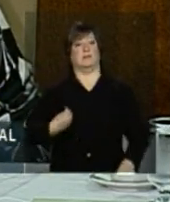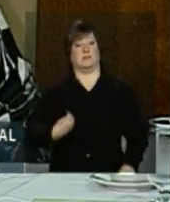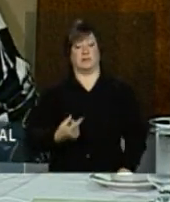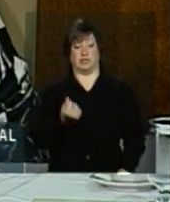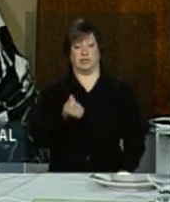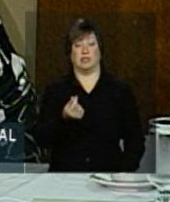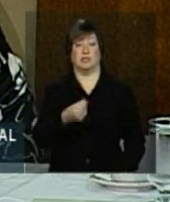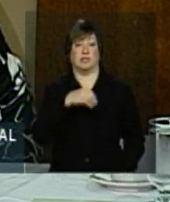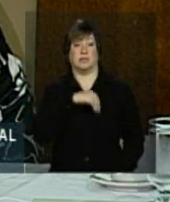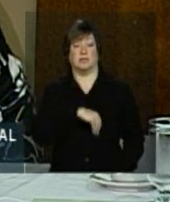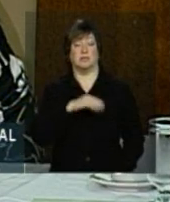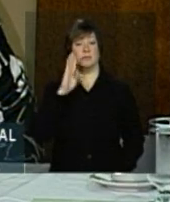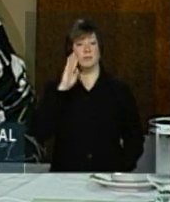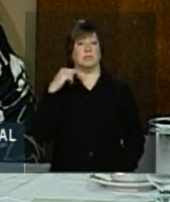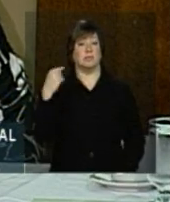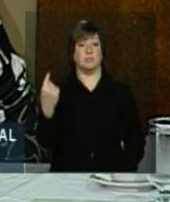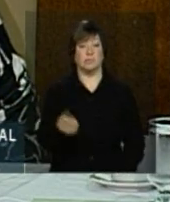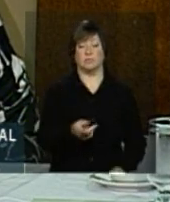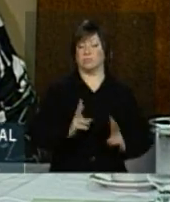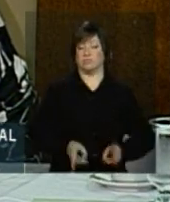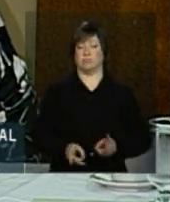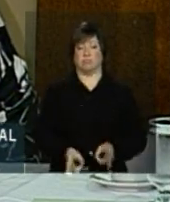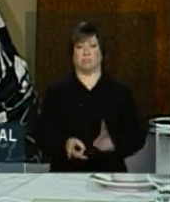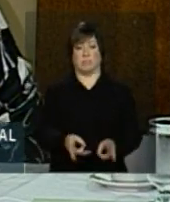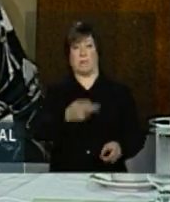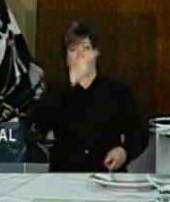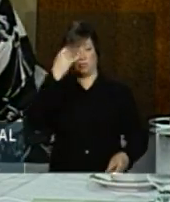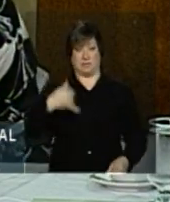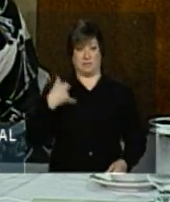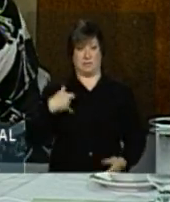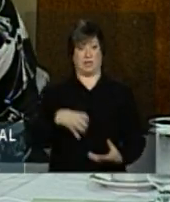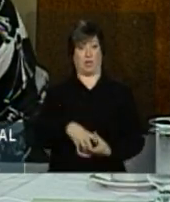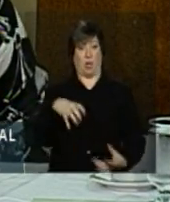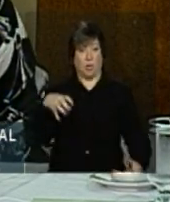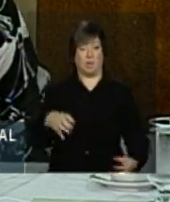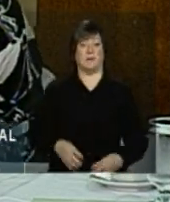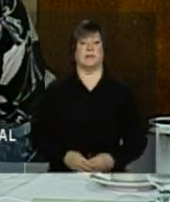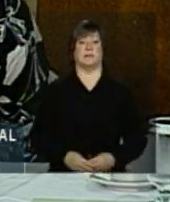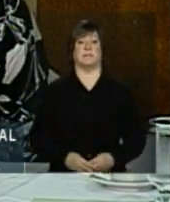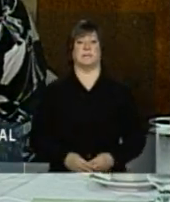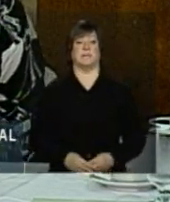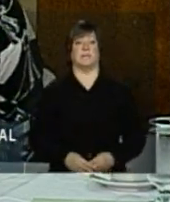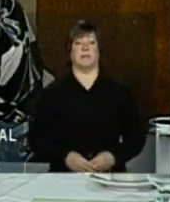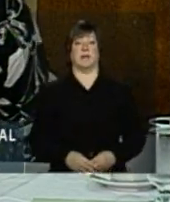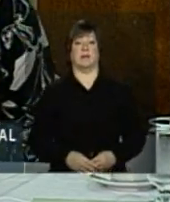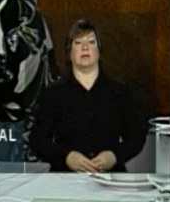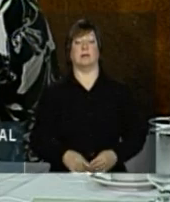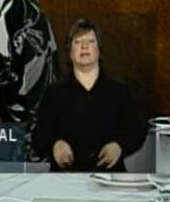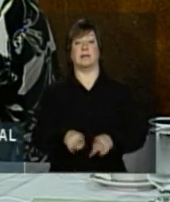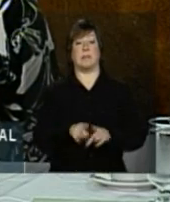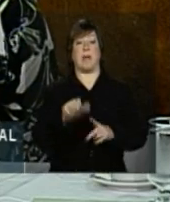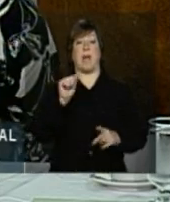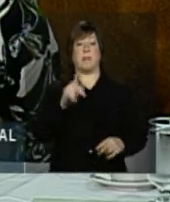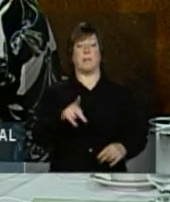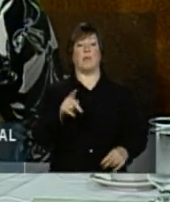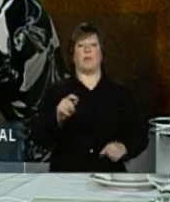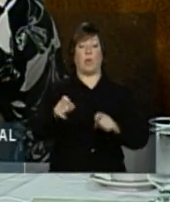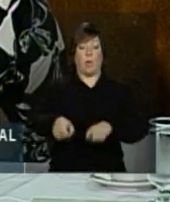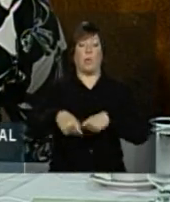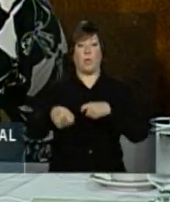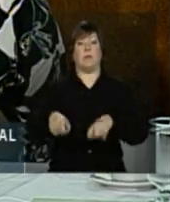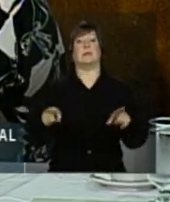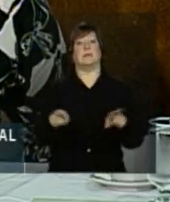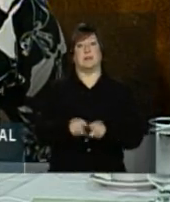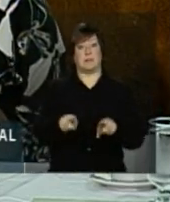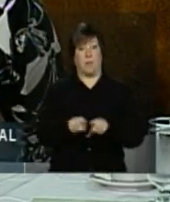renda de uma rede de proteção permanente paraa população idosa e o e aposentadoria Rural que